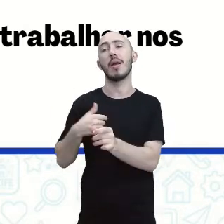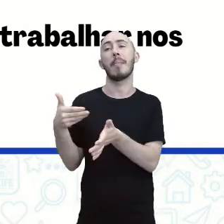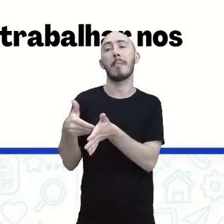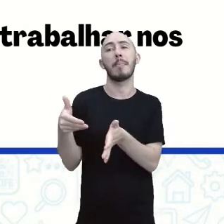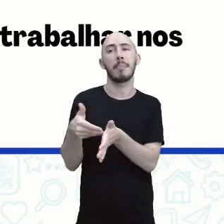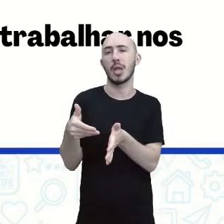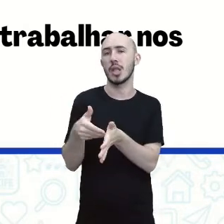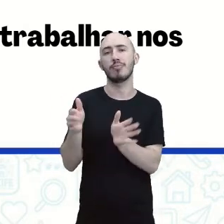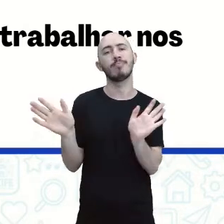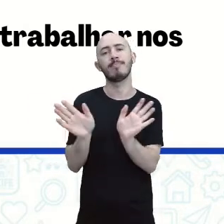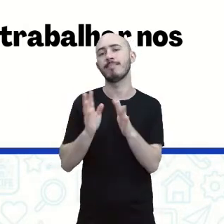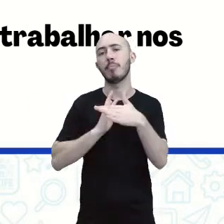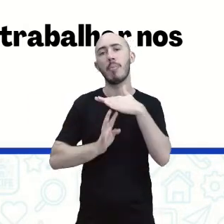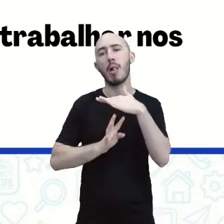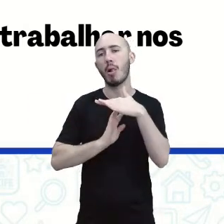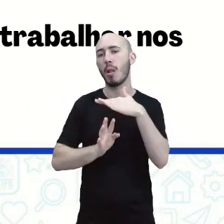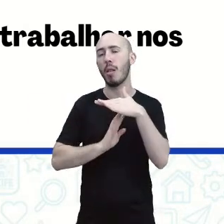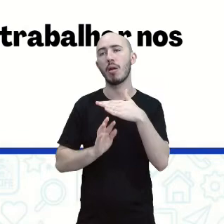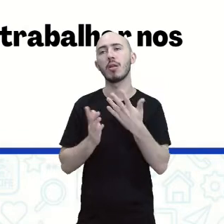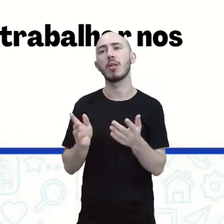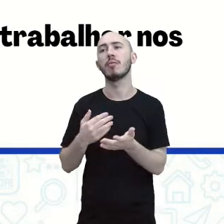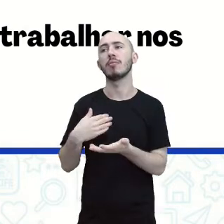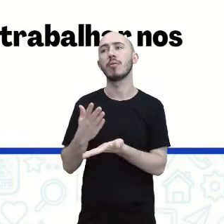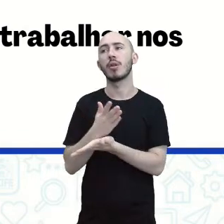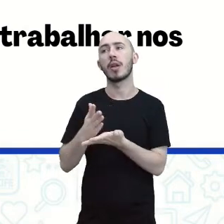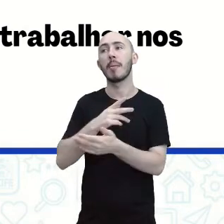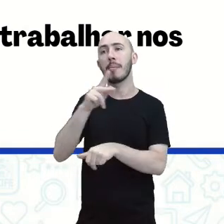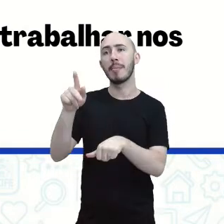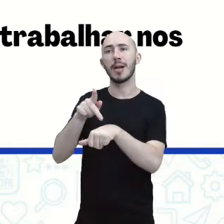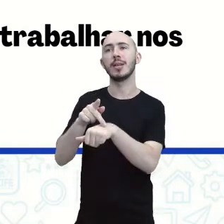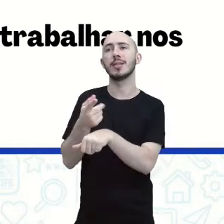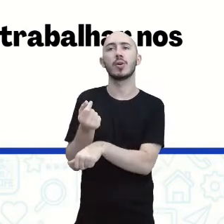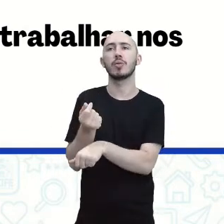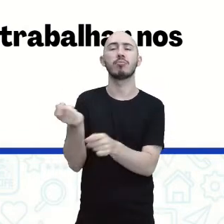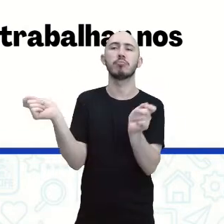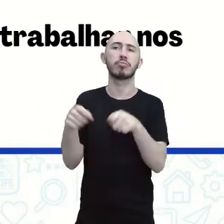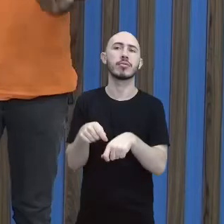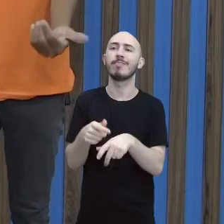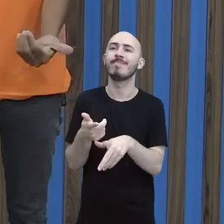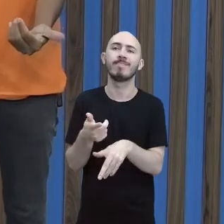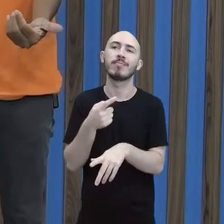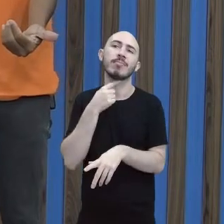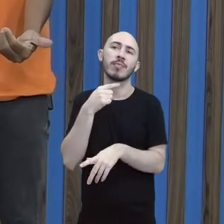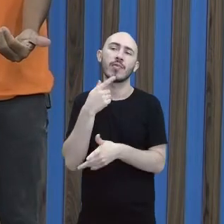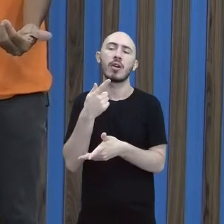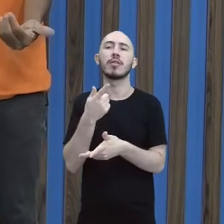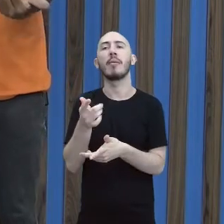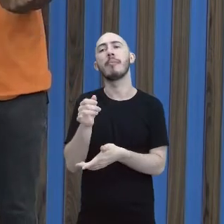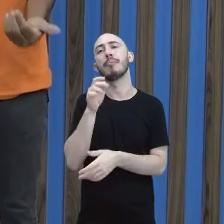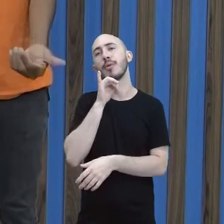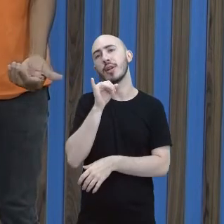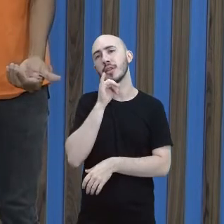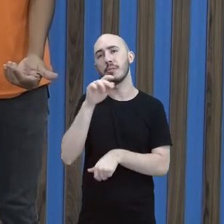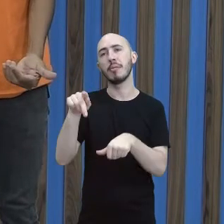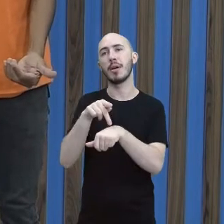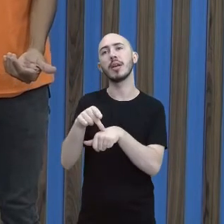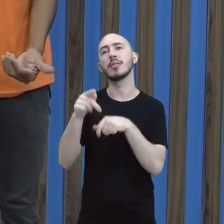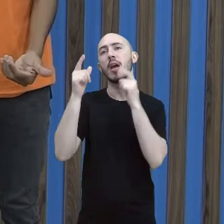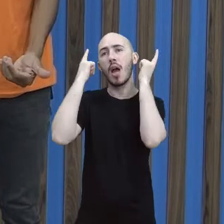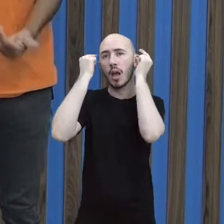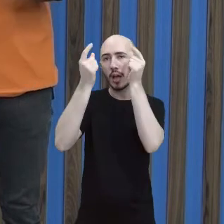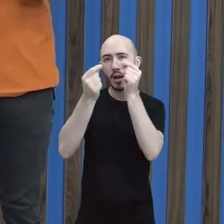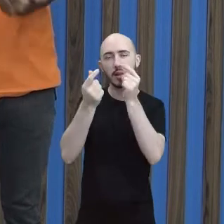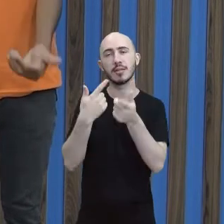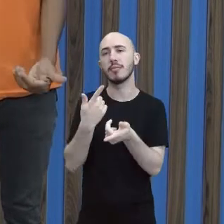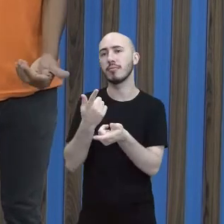fluxo. Alguns países europeus não têm condições econômicas de receber grande fluxo de imigrantes. A Grécia é um deles, tá? A Grécia não tem condições de